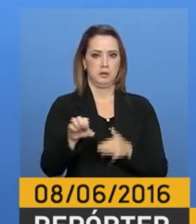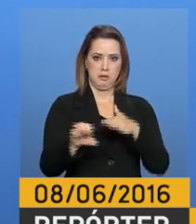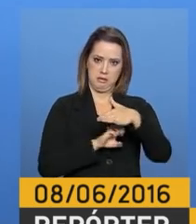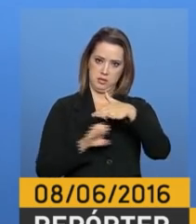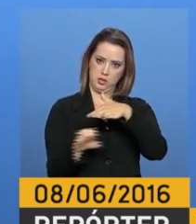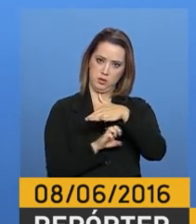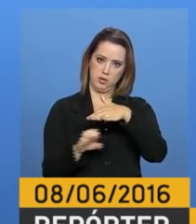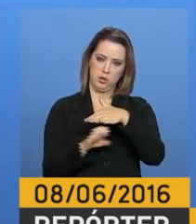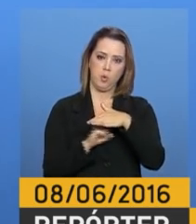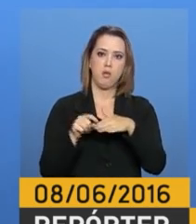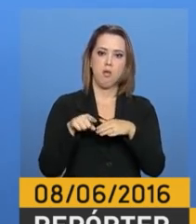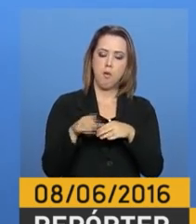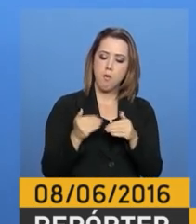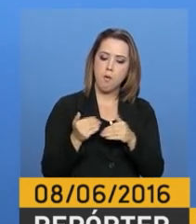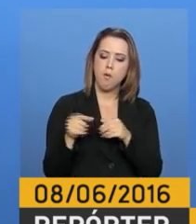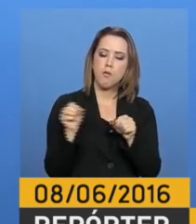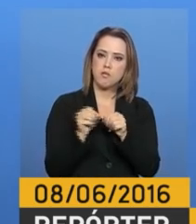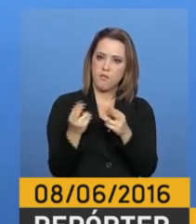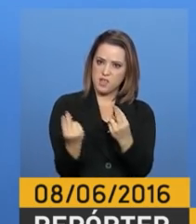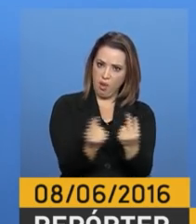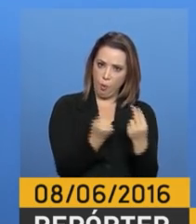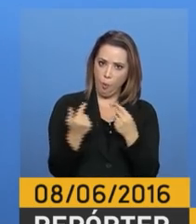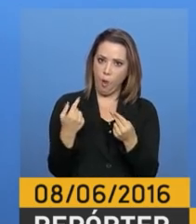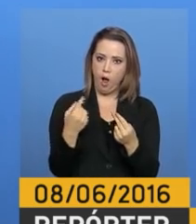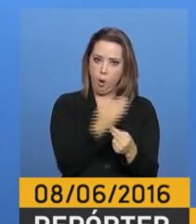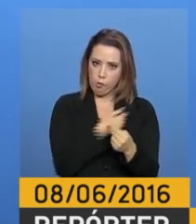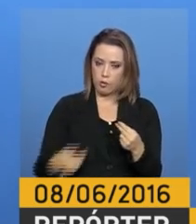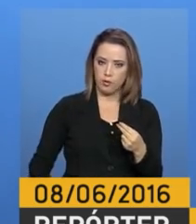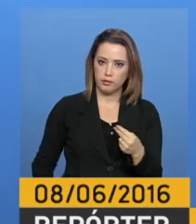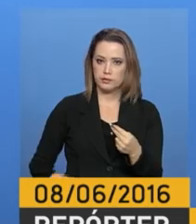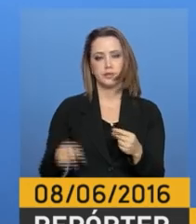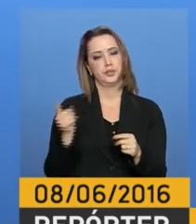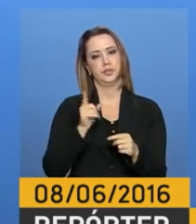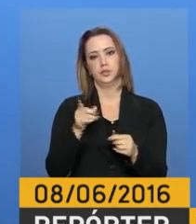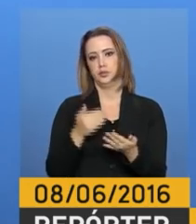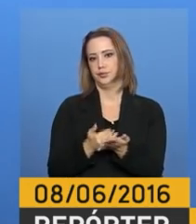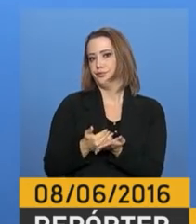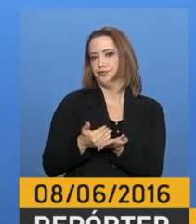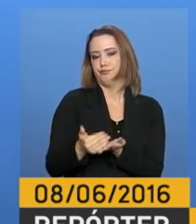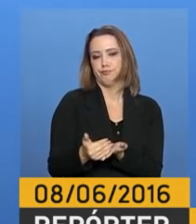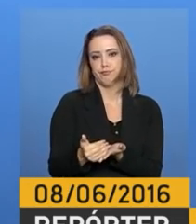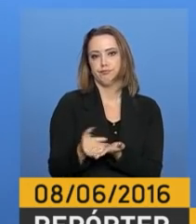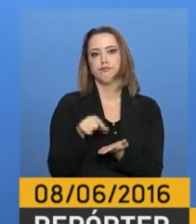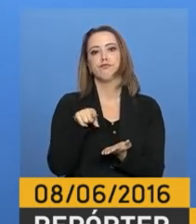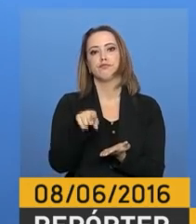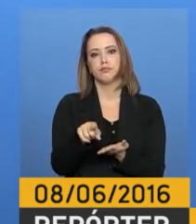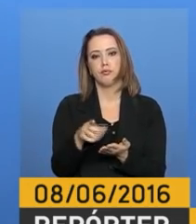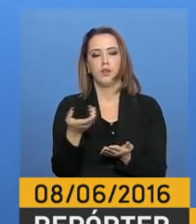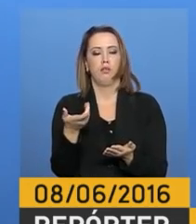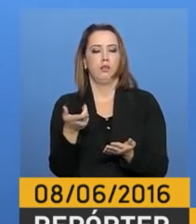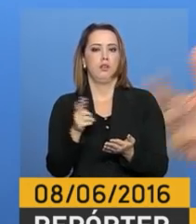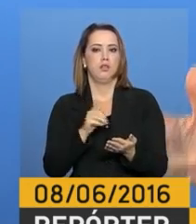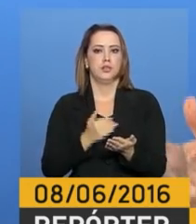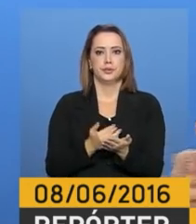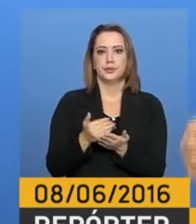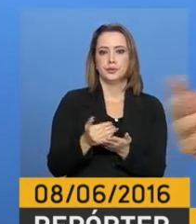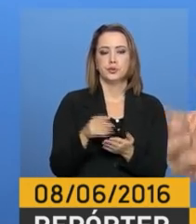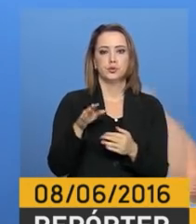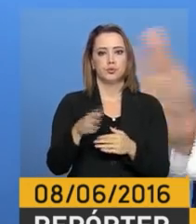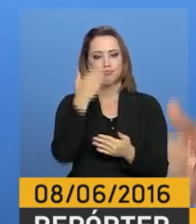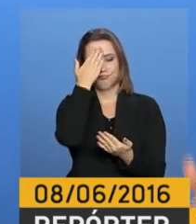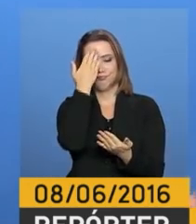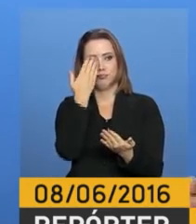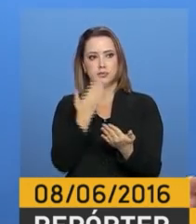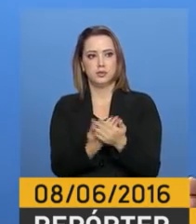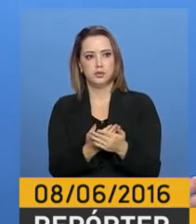um um um ritmo desse eh não vai não vai conseguir obter crédito confiança